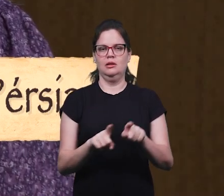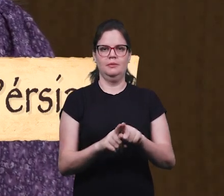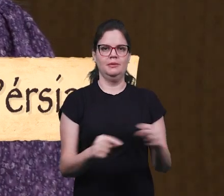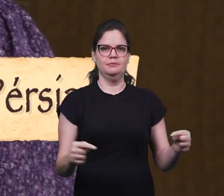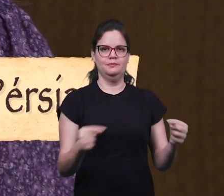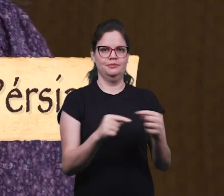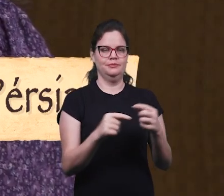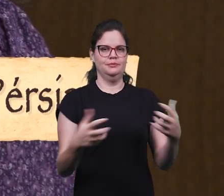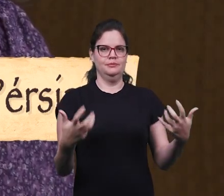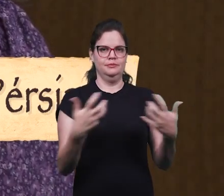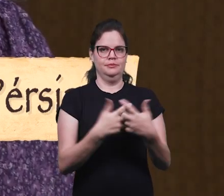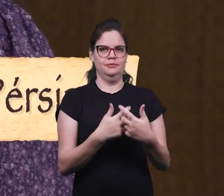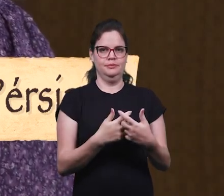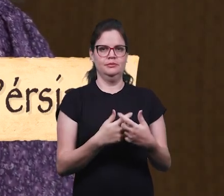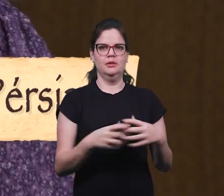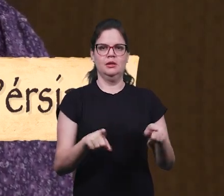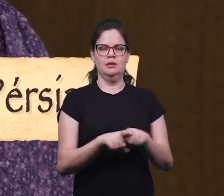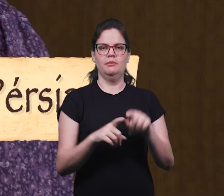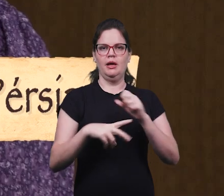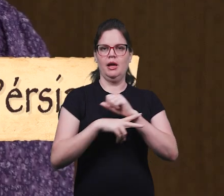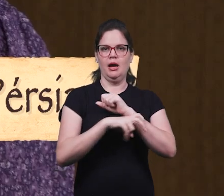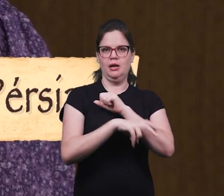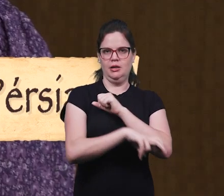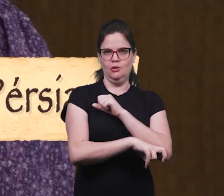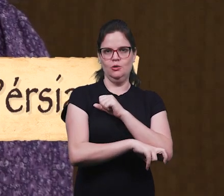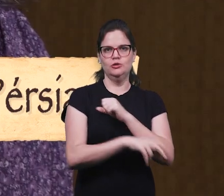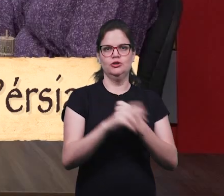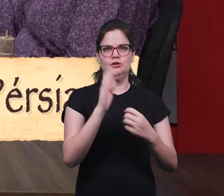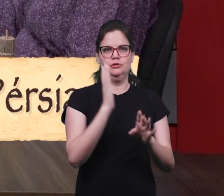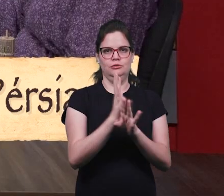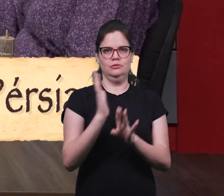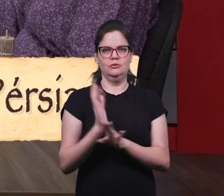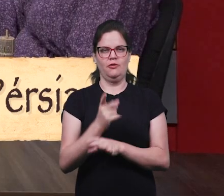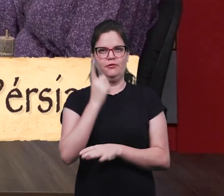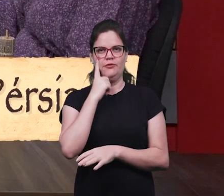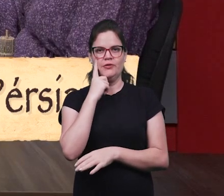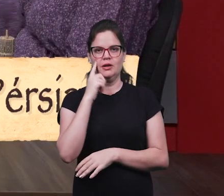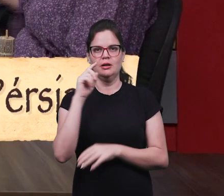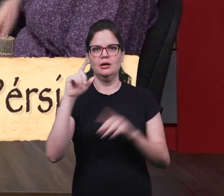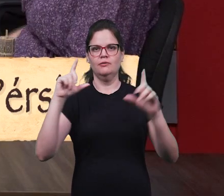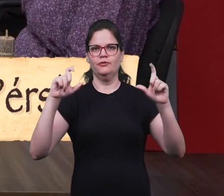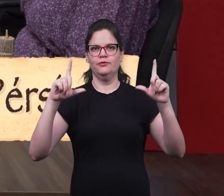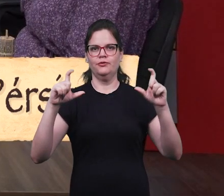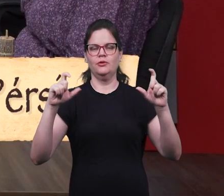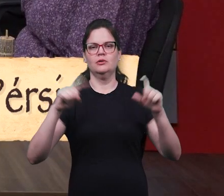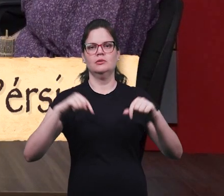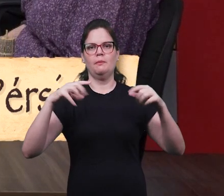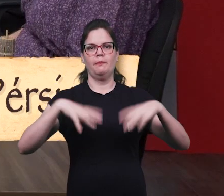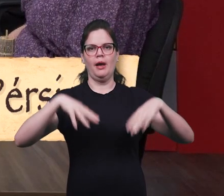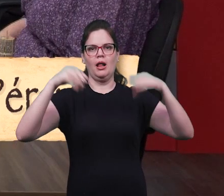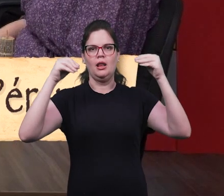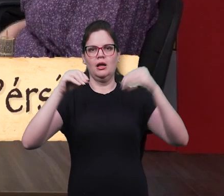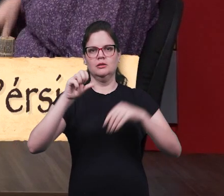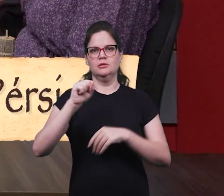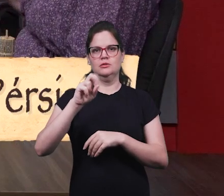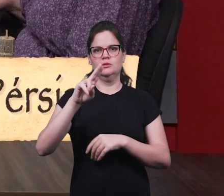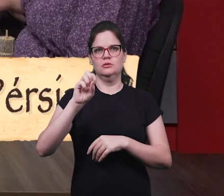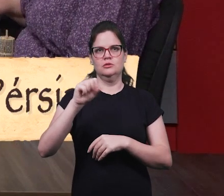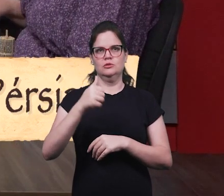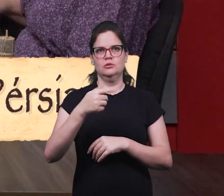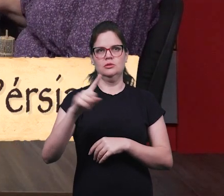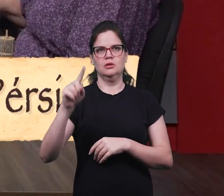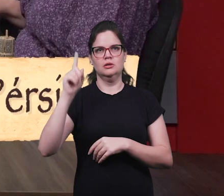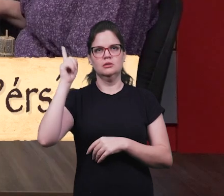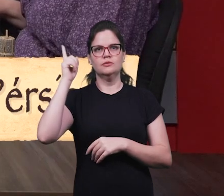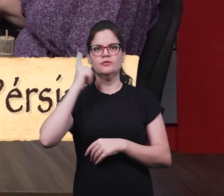além disso, arqueológicas, né? A gente podia colocar a figura lá do Palácio de Suzã. Esse